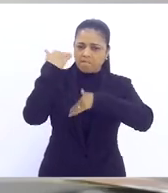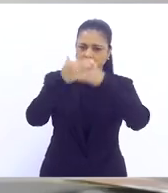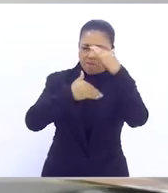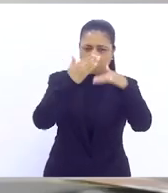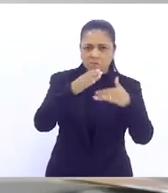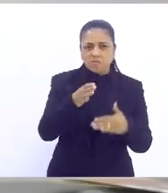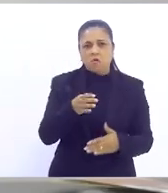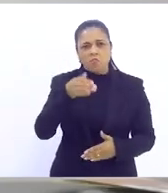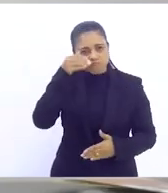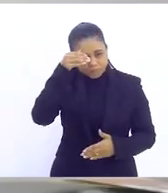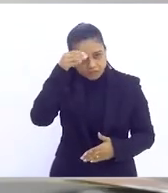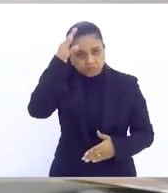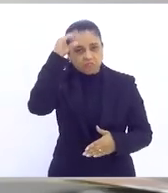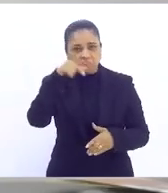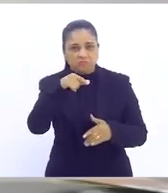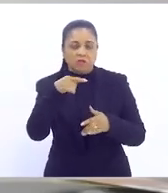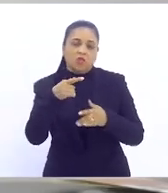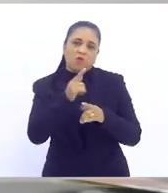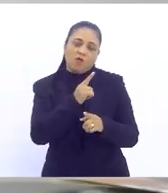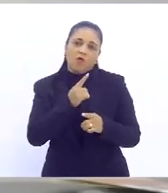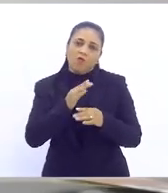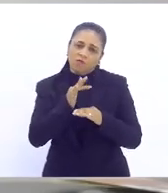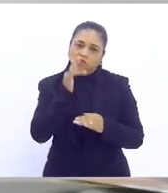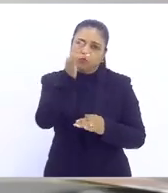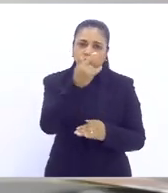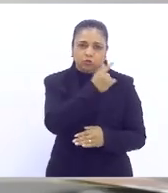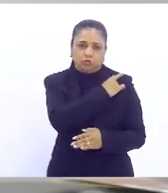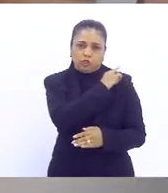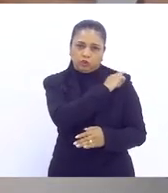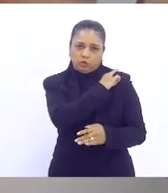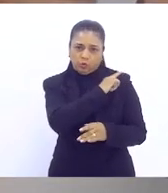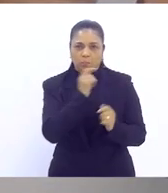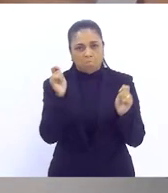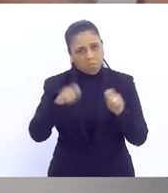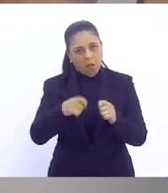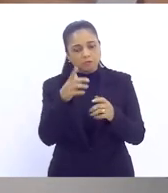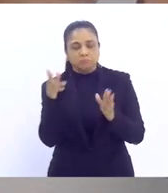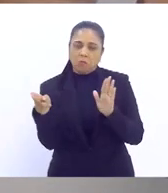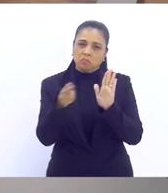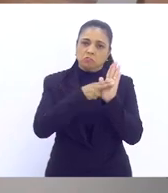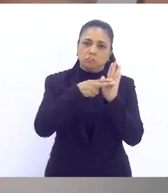seu conhecimento e o futuro gestor Muito obrigado